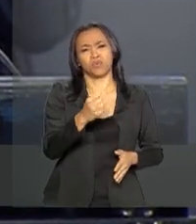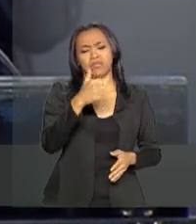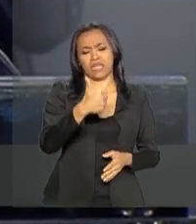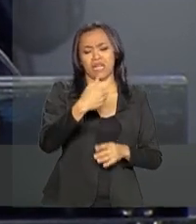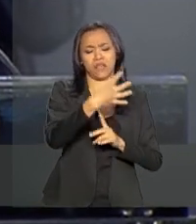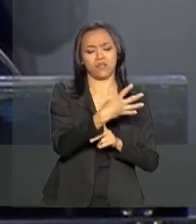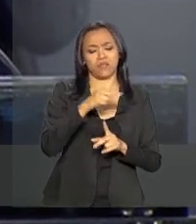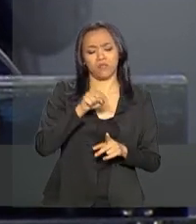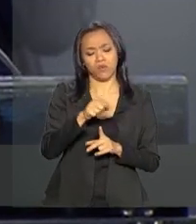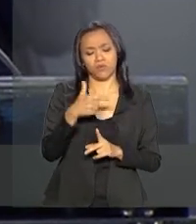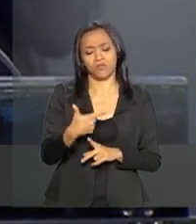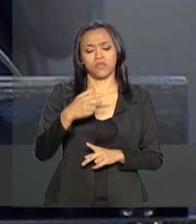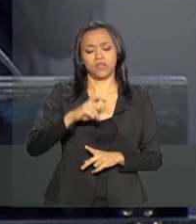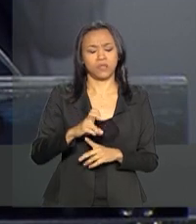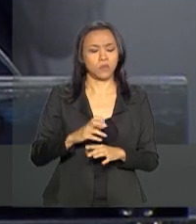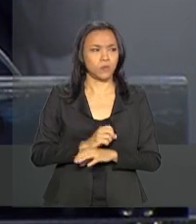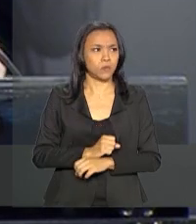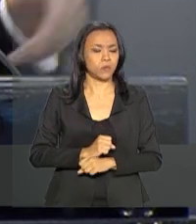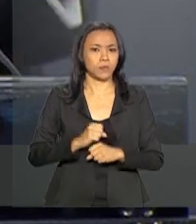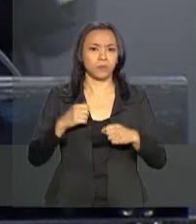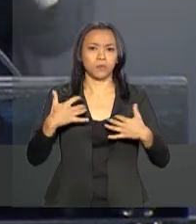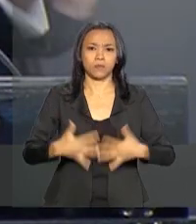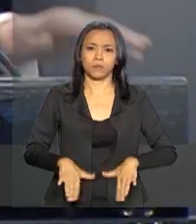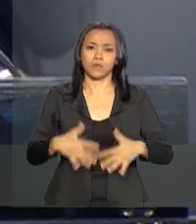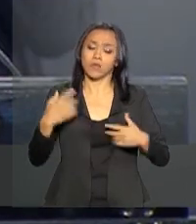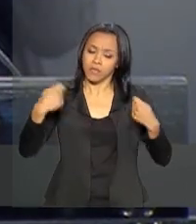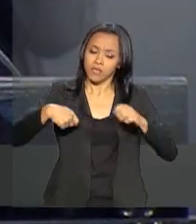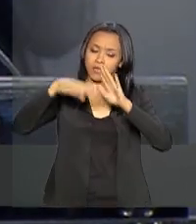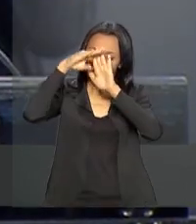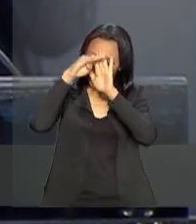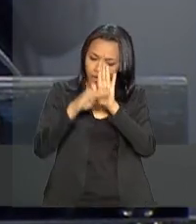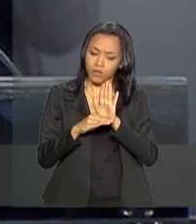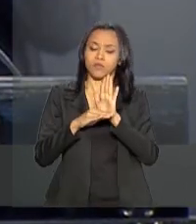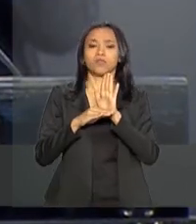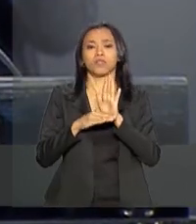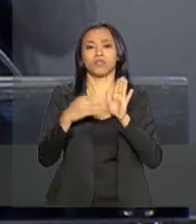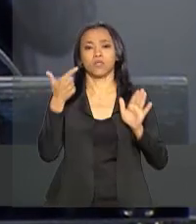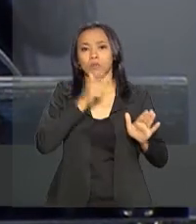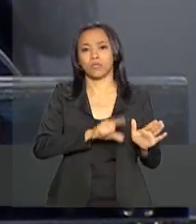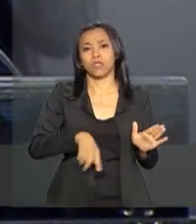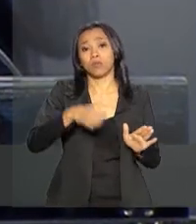14,25%. Portanto, em brevíssimo tempo, nós temos que reduzi-los e eles vieram a